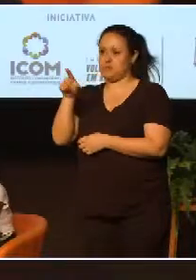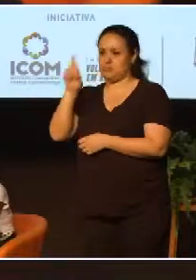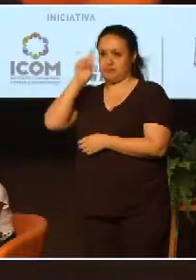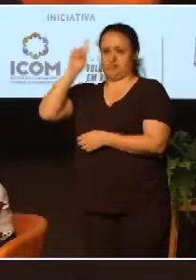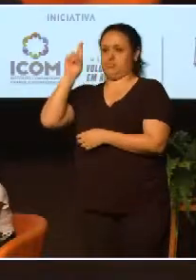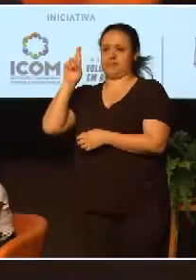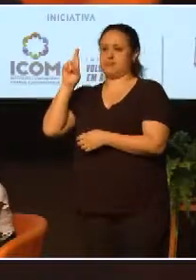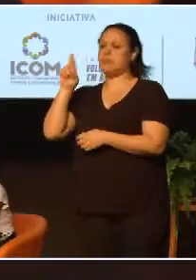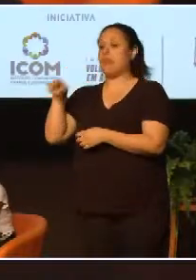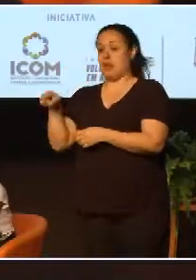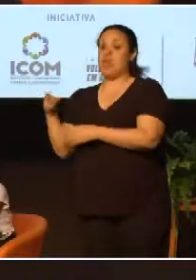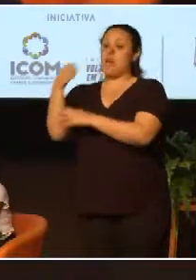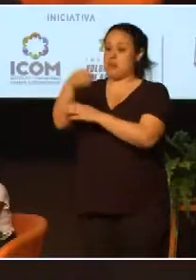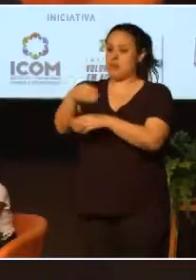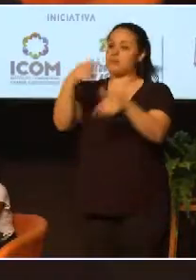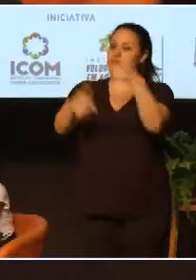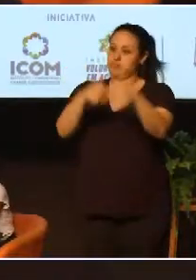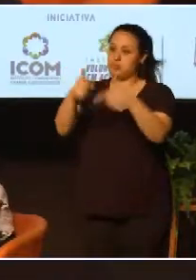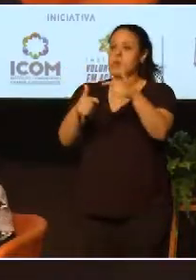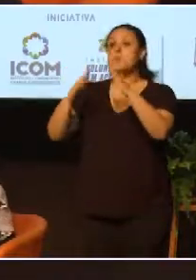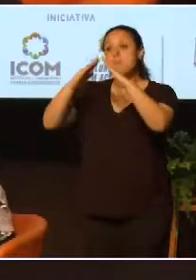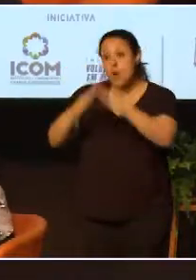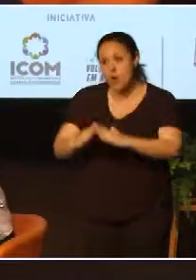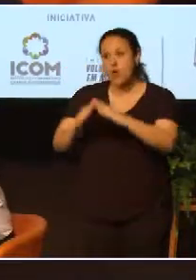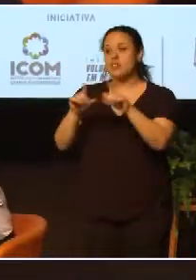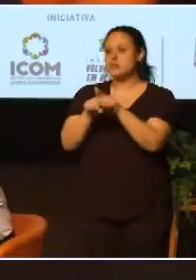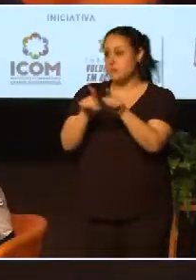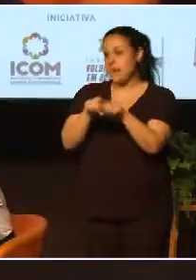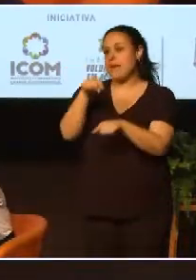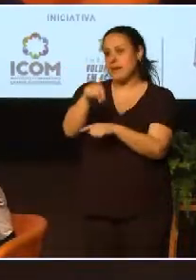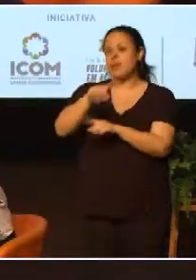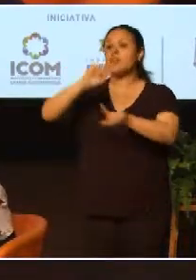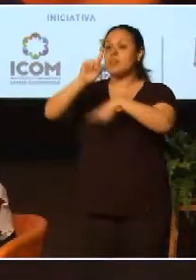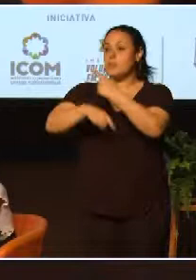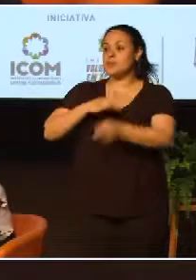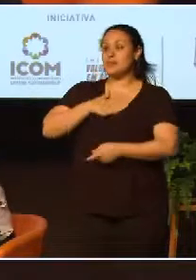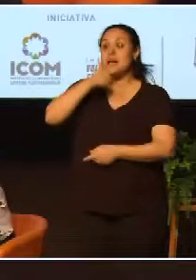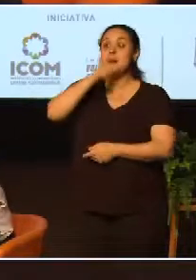trabalhava nessa casa, morou nessa casa. Depois a minha mãe nasceu nessa